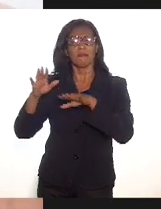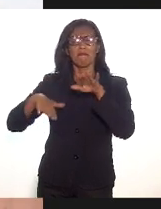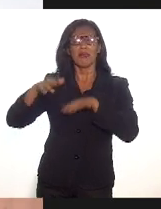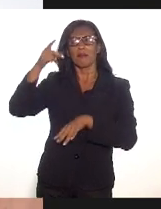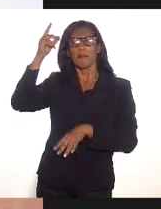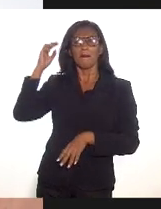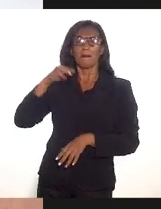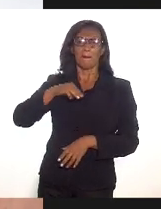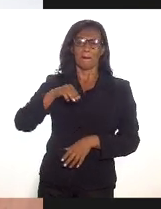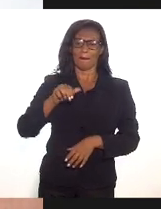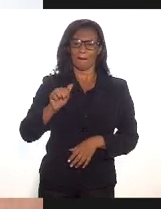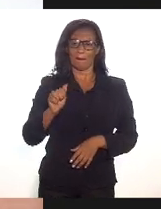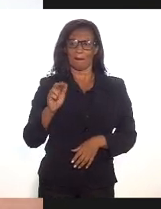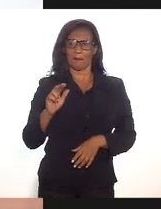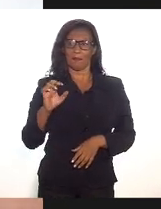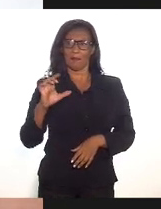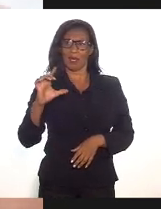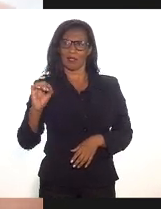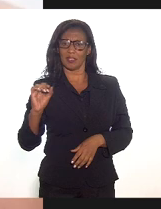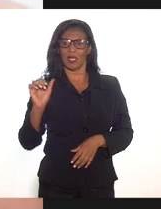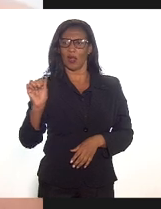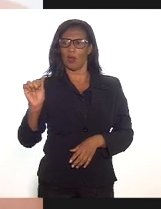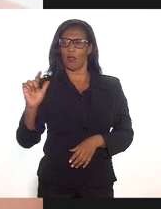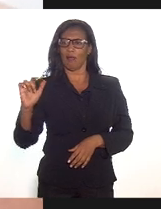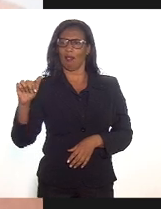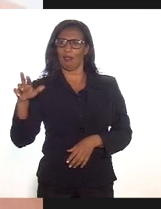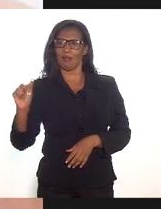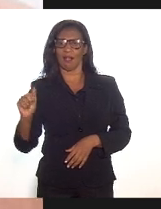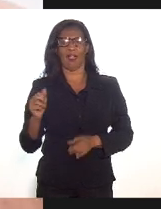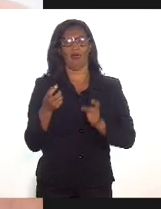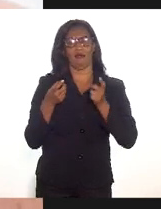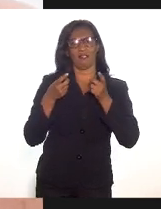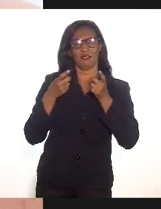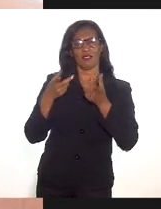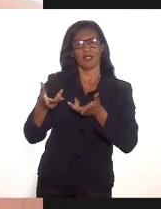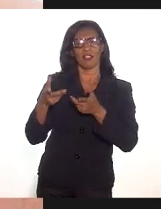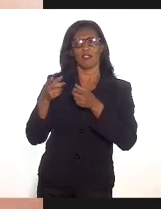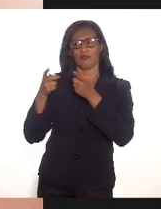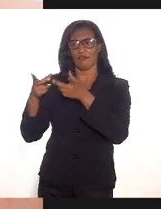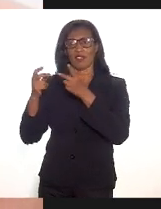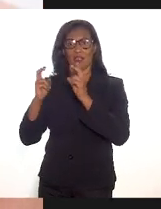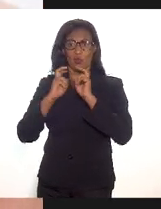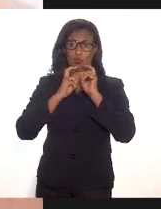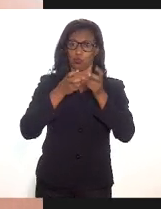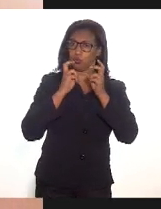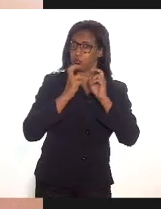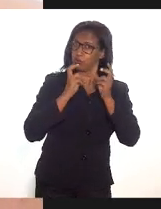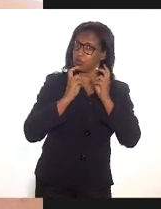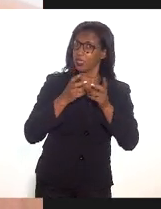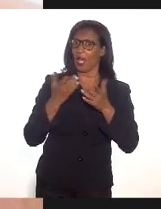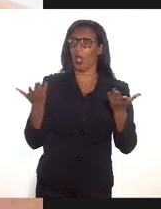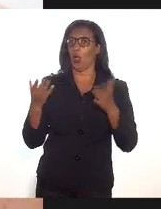em que privatizaram os trens, e a gente está vendo como é que está funcionando hoje a privatização do nosso